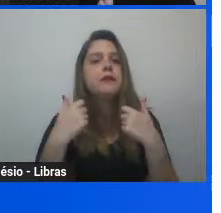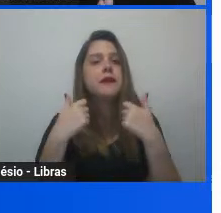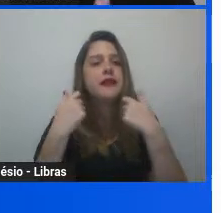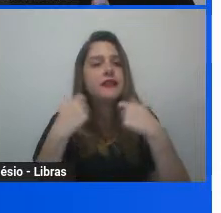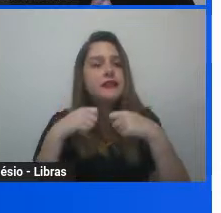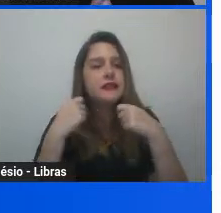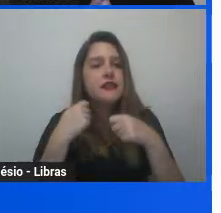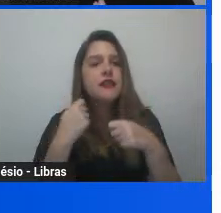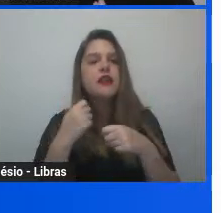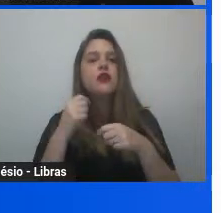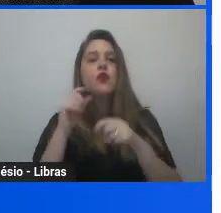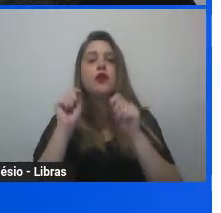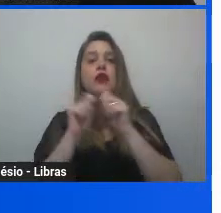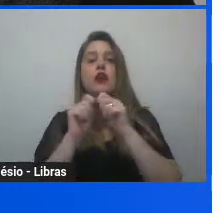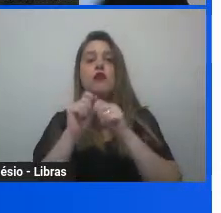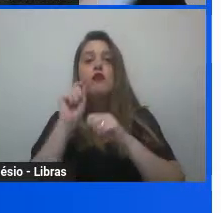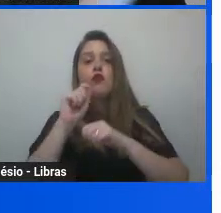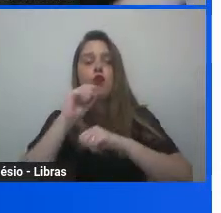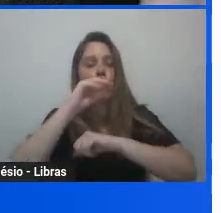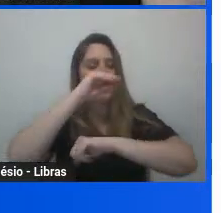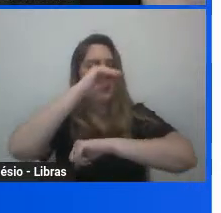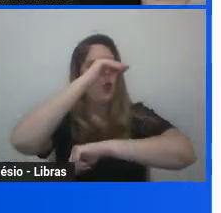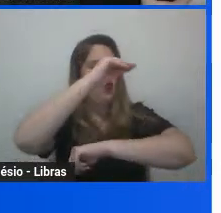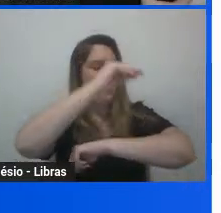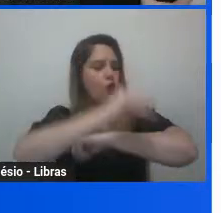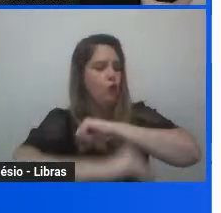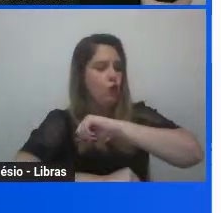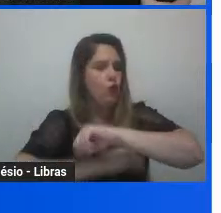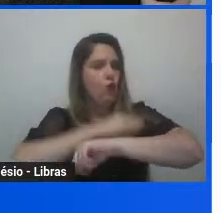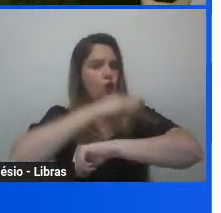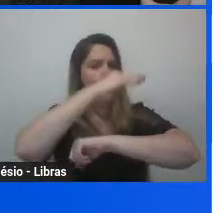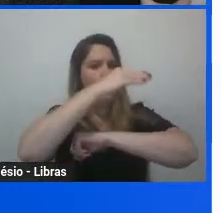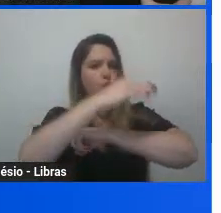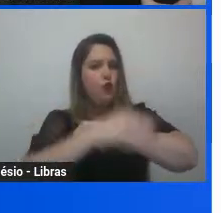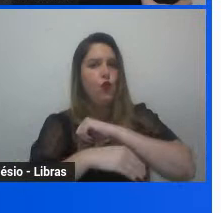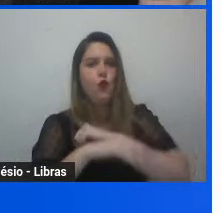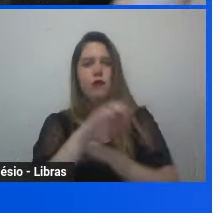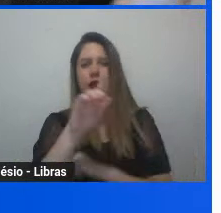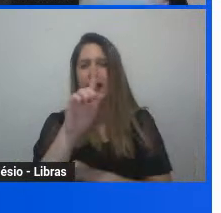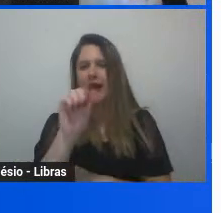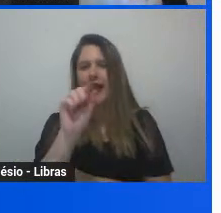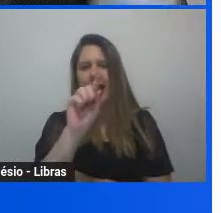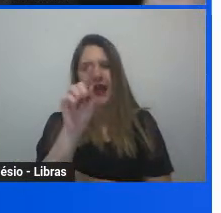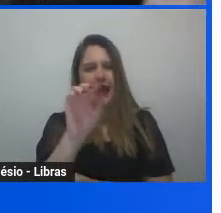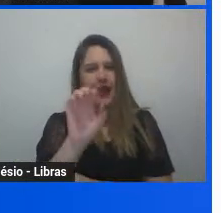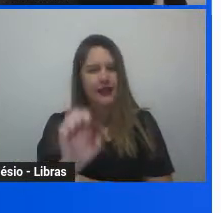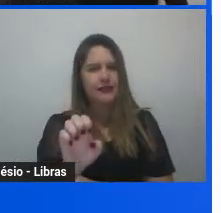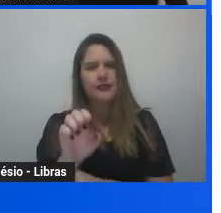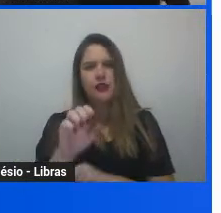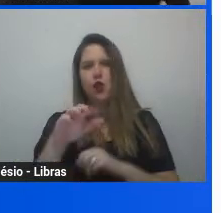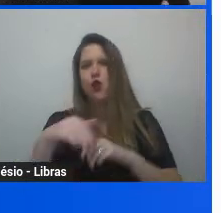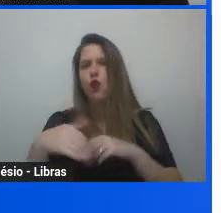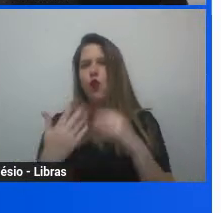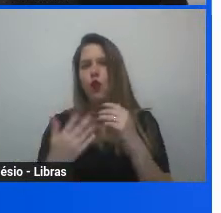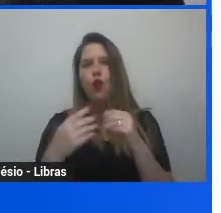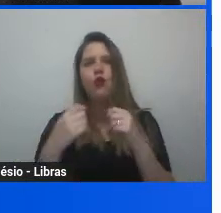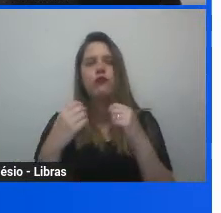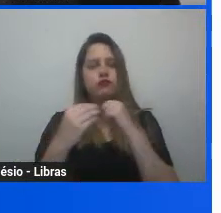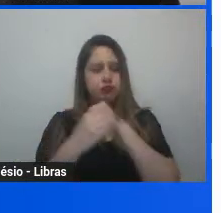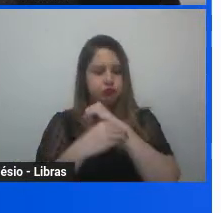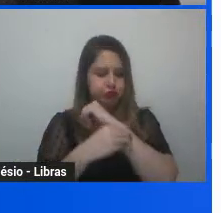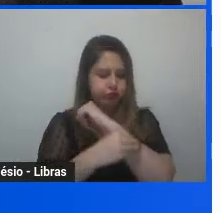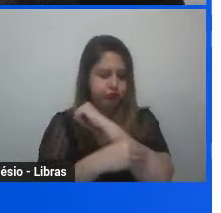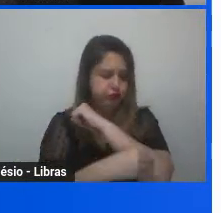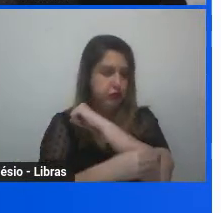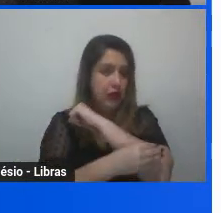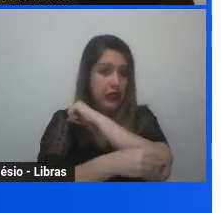o que eu faço? Eu cubro com o ferimento, com o quê? Com uma gaze esterilizada, óbvio, se estiver dentro do hospital. Eu sei que onde você está,